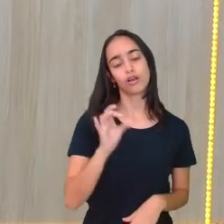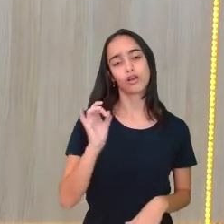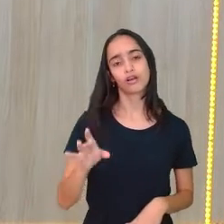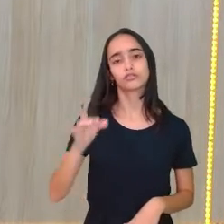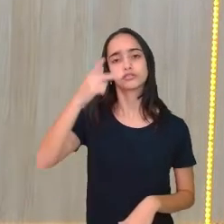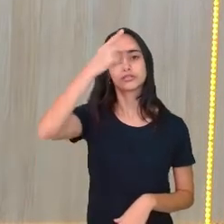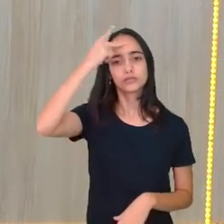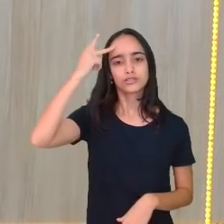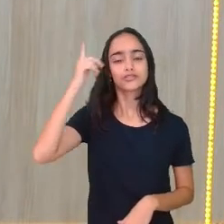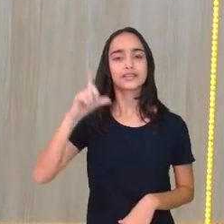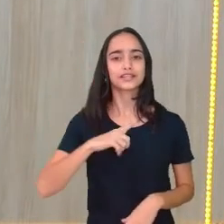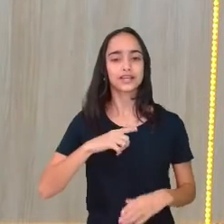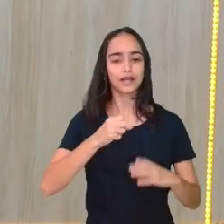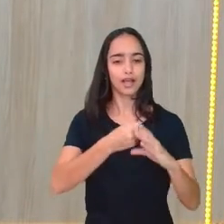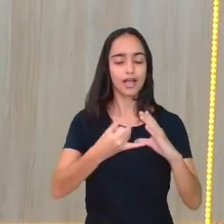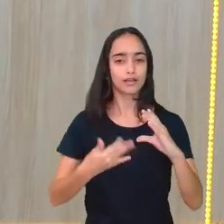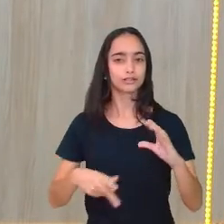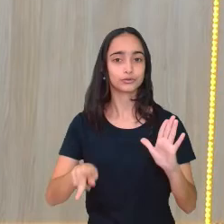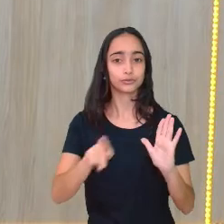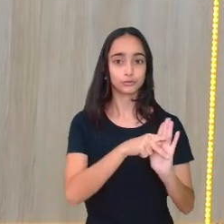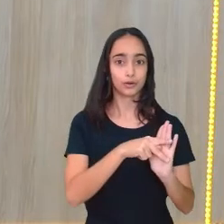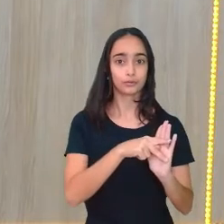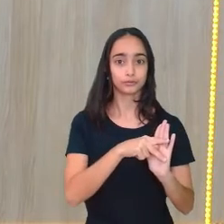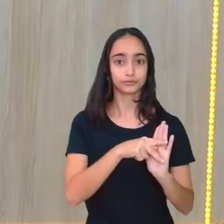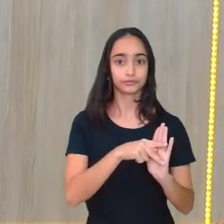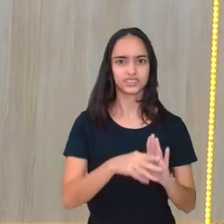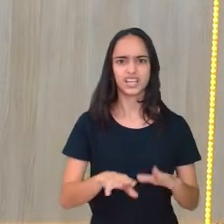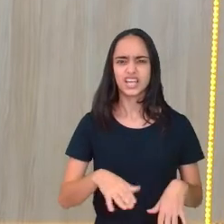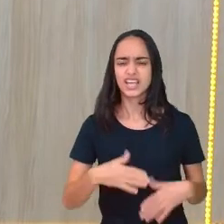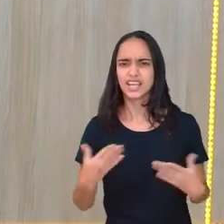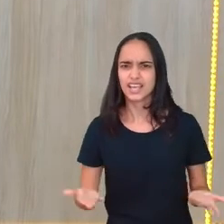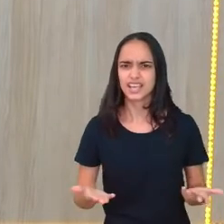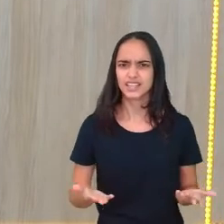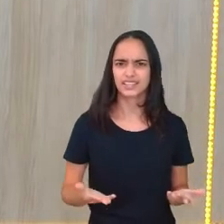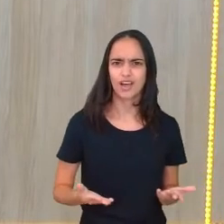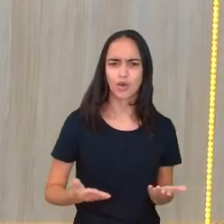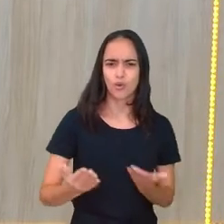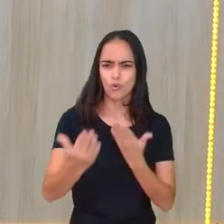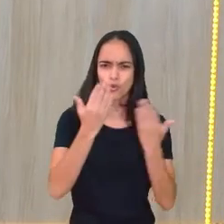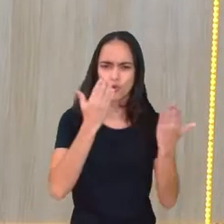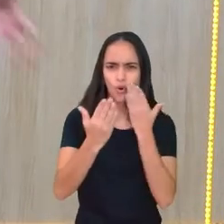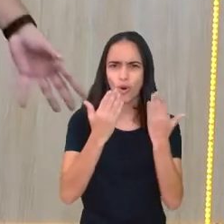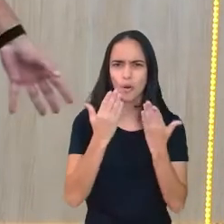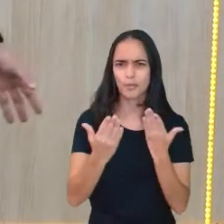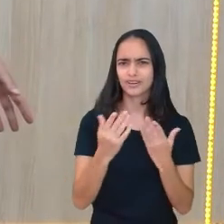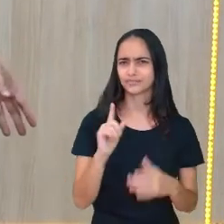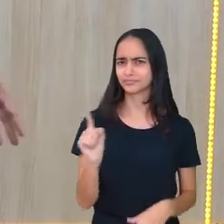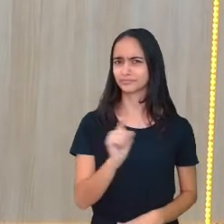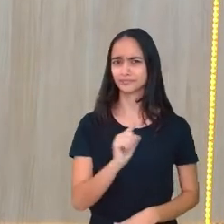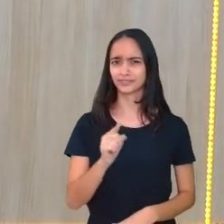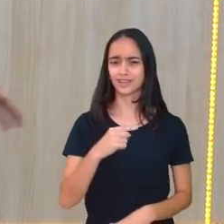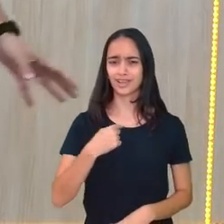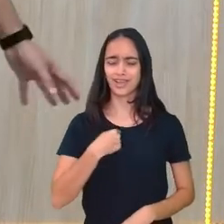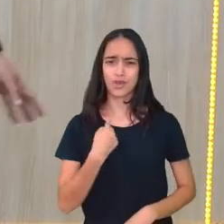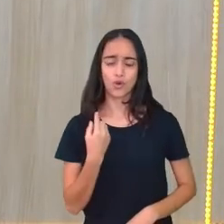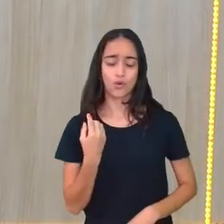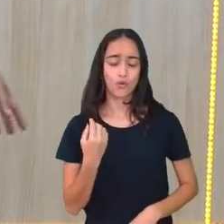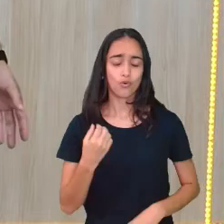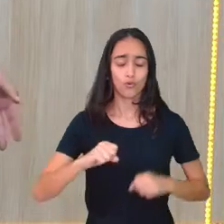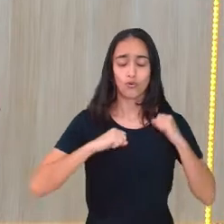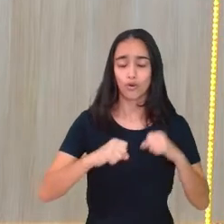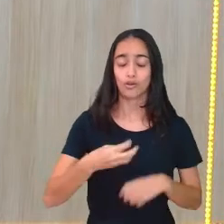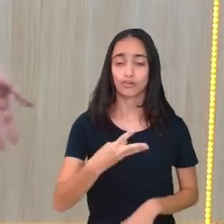sua individualidade. Então, não deixem que ninguém fique comparando assim, não. Ah, porque eu corro 30 quilômetros e tu só corre